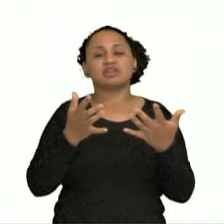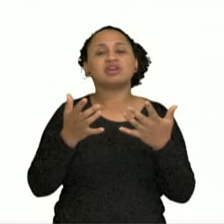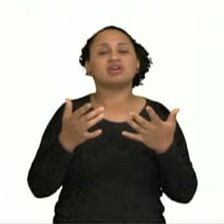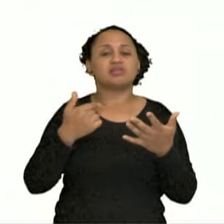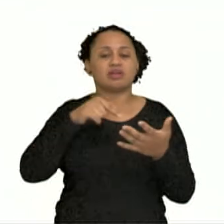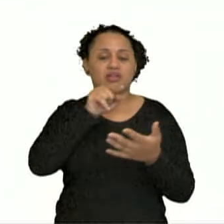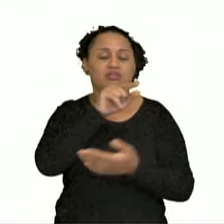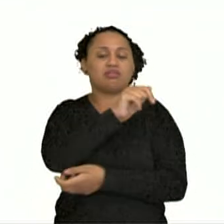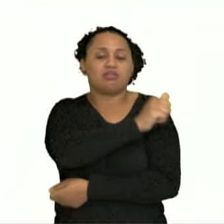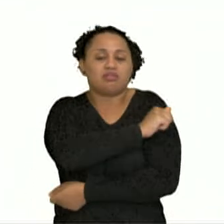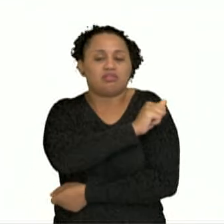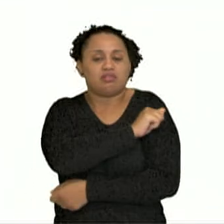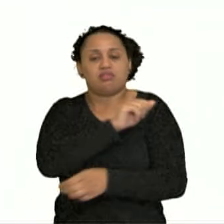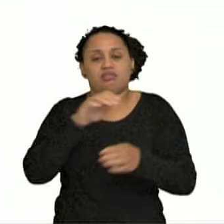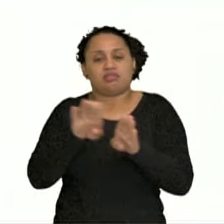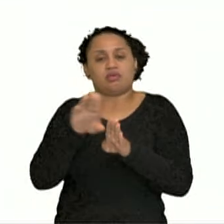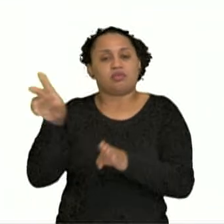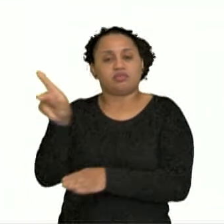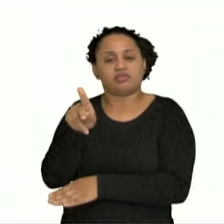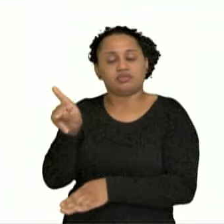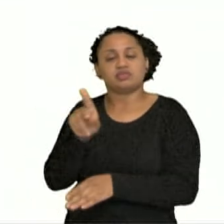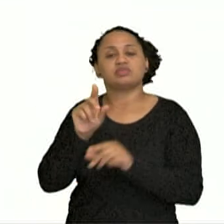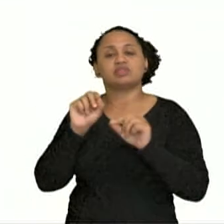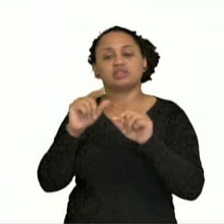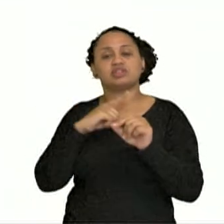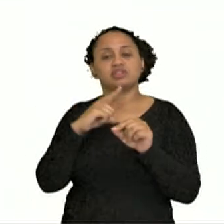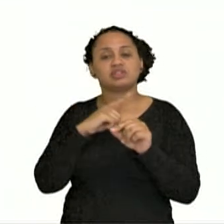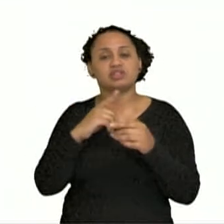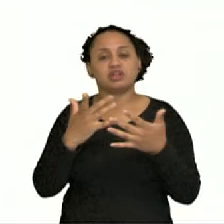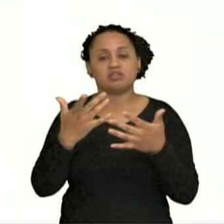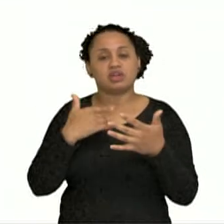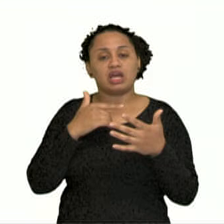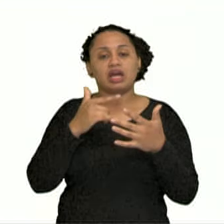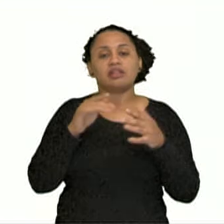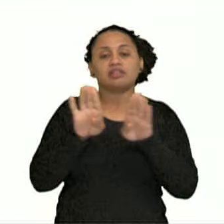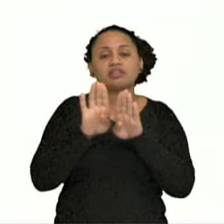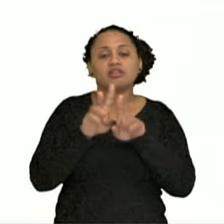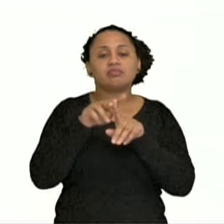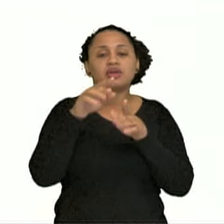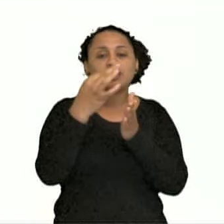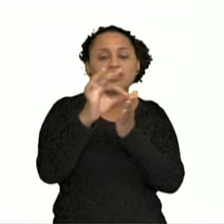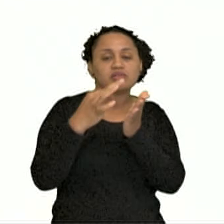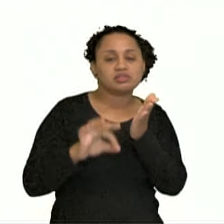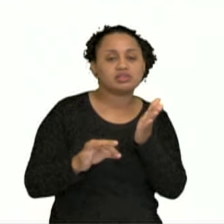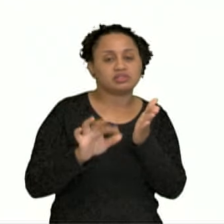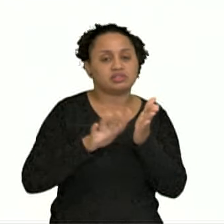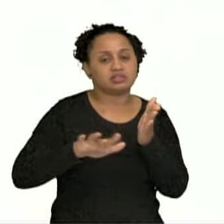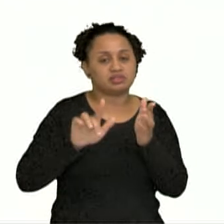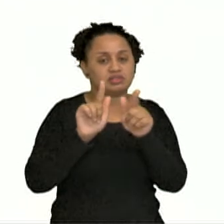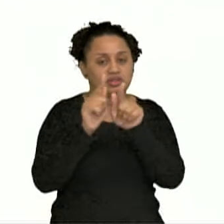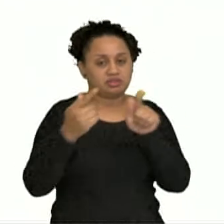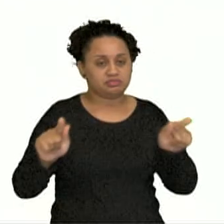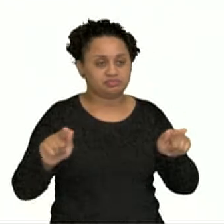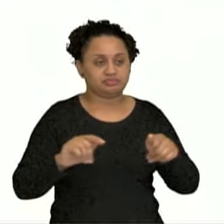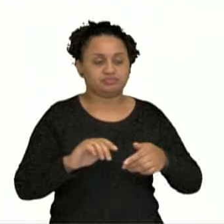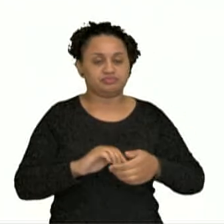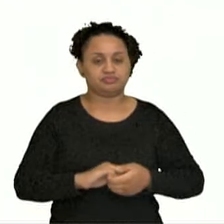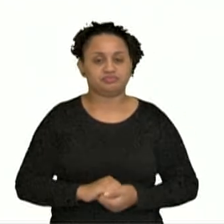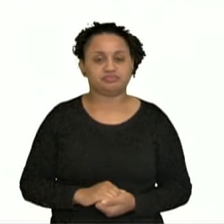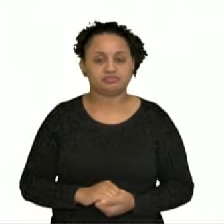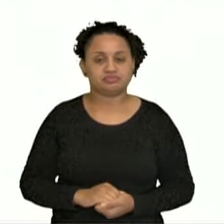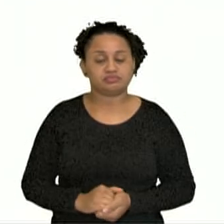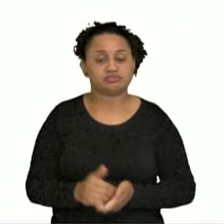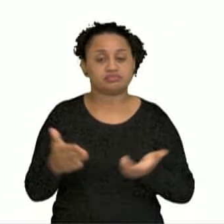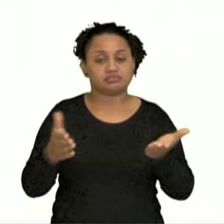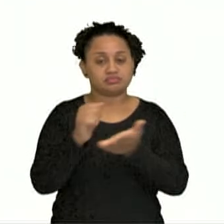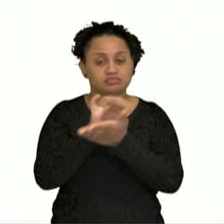aluna e professora e a correção, dos aspectos ortográficos gramaticais, ok?